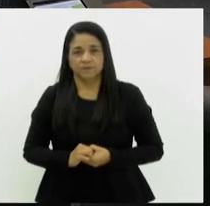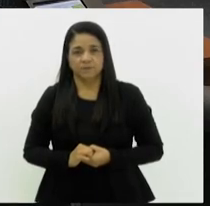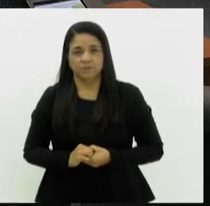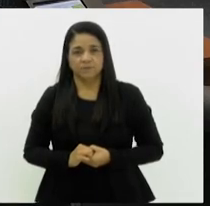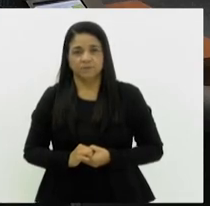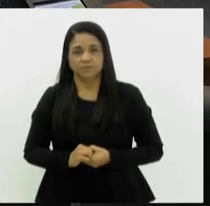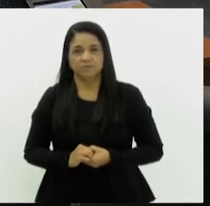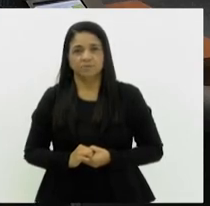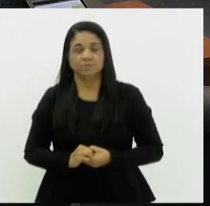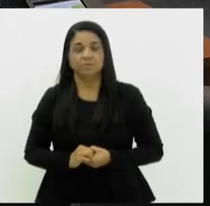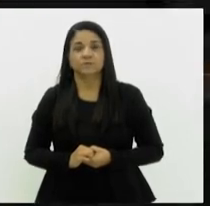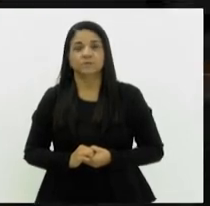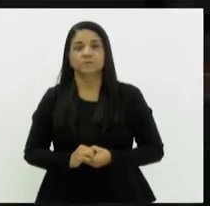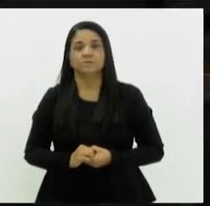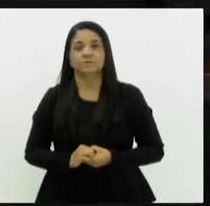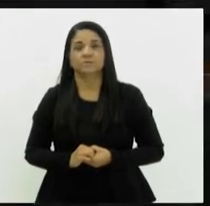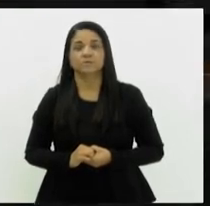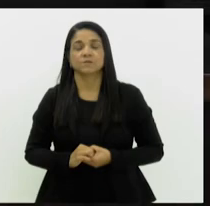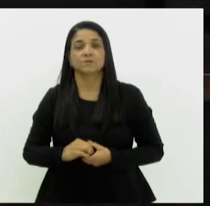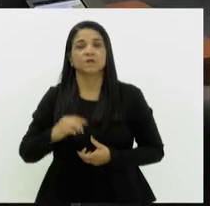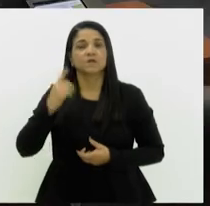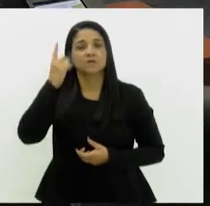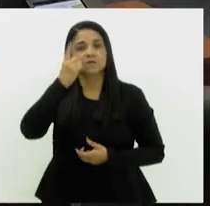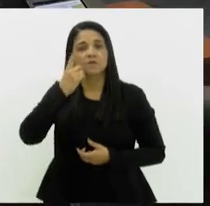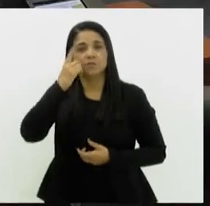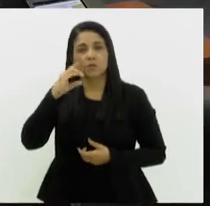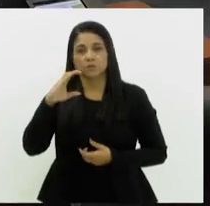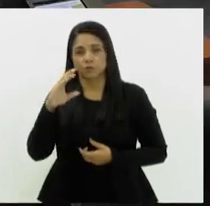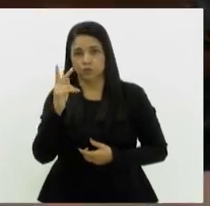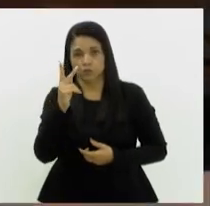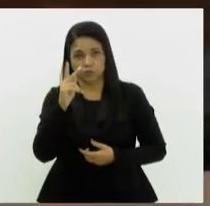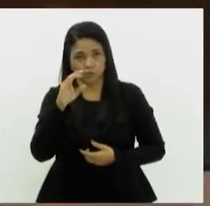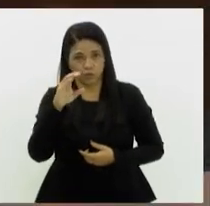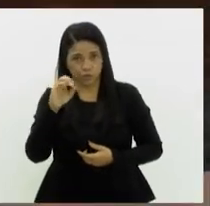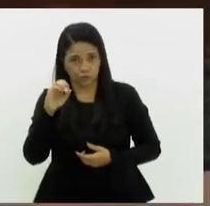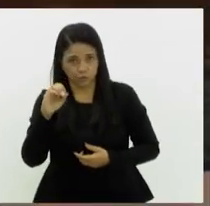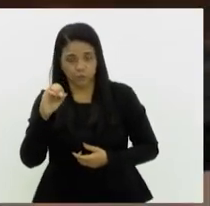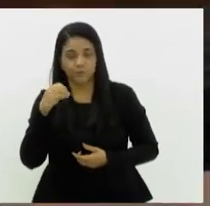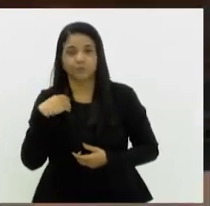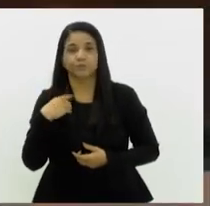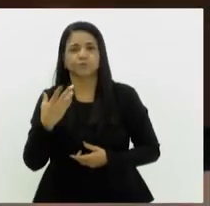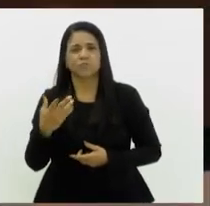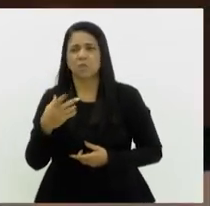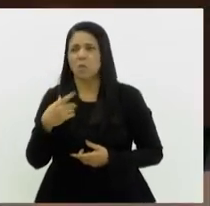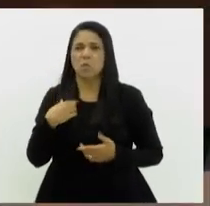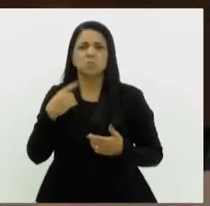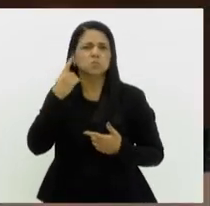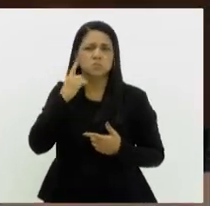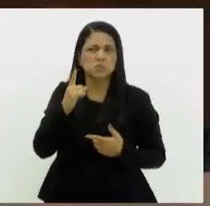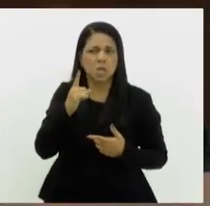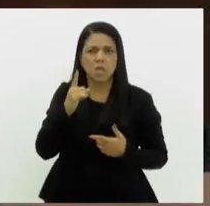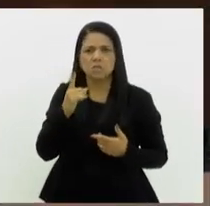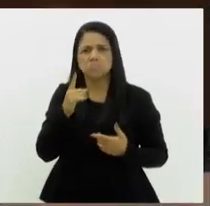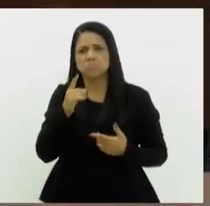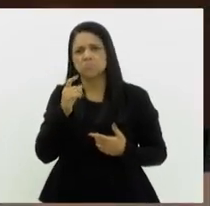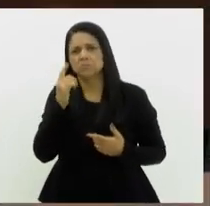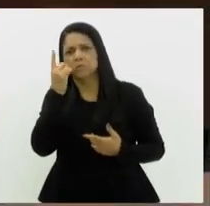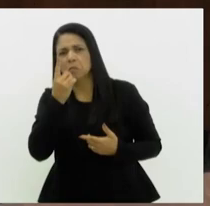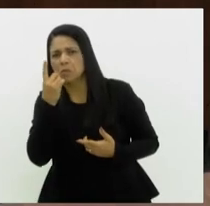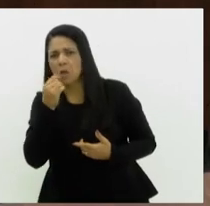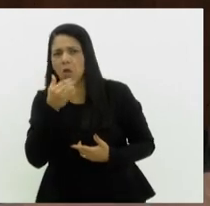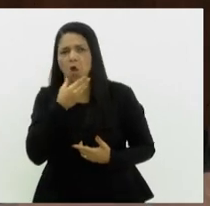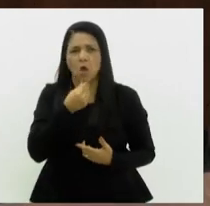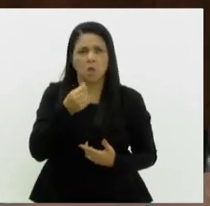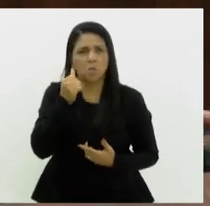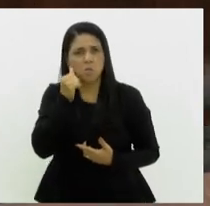Pela ordem, senhor presidente. Deputado Chico, por favor. Senhor presidente, eu não sei se algum deputado aqui ou deputada